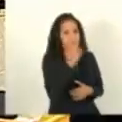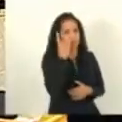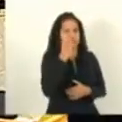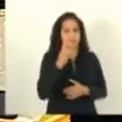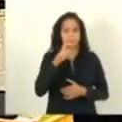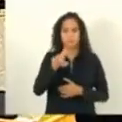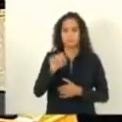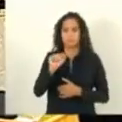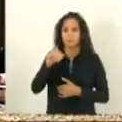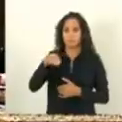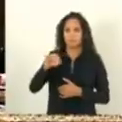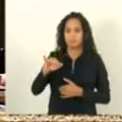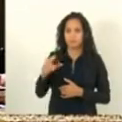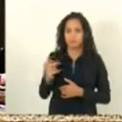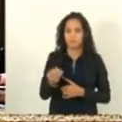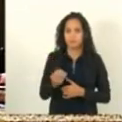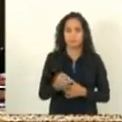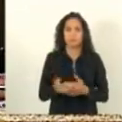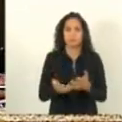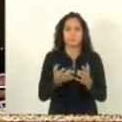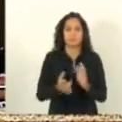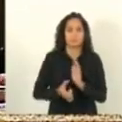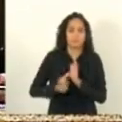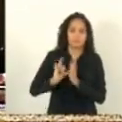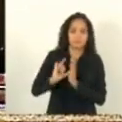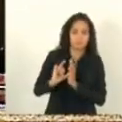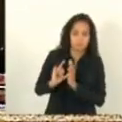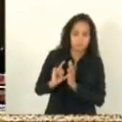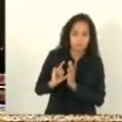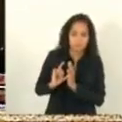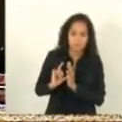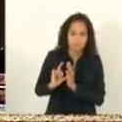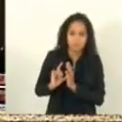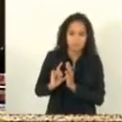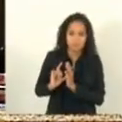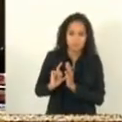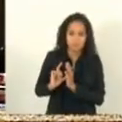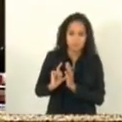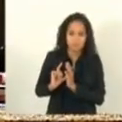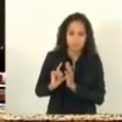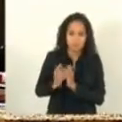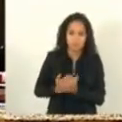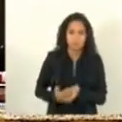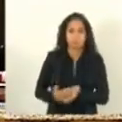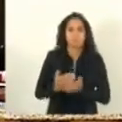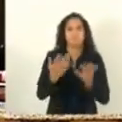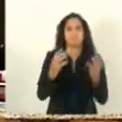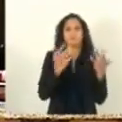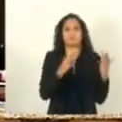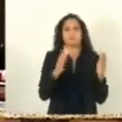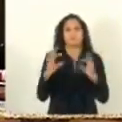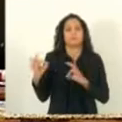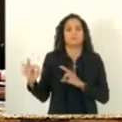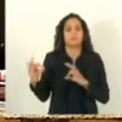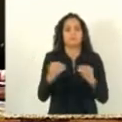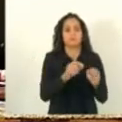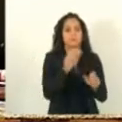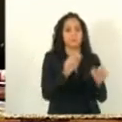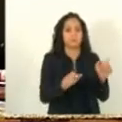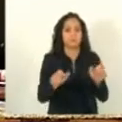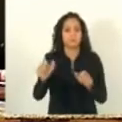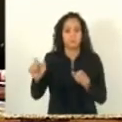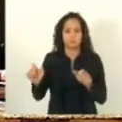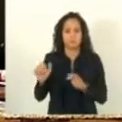Chambinho. Quero, antes de passar para o cerimonial, parabenizar todos os agentes,